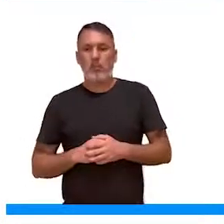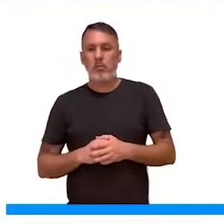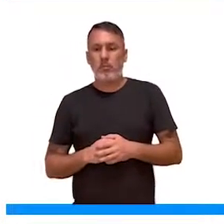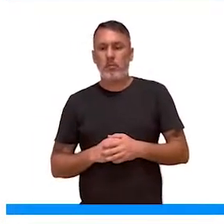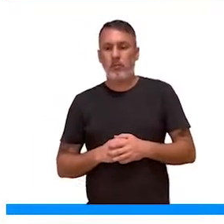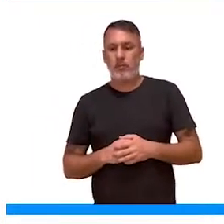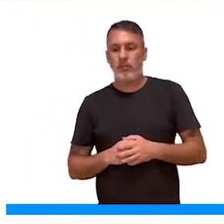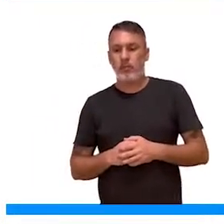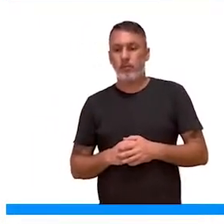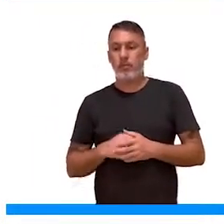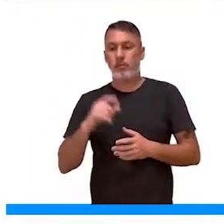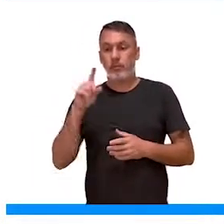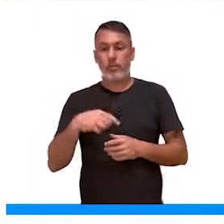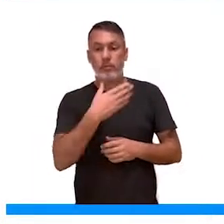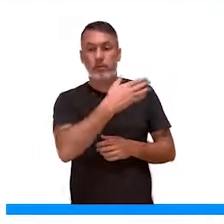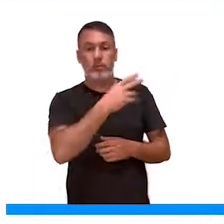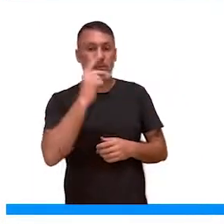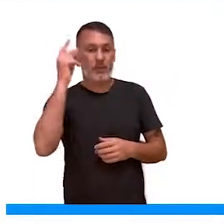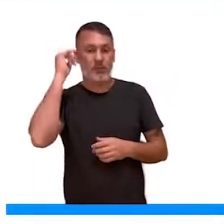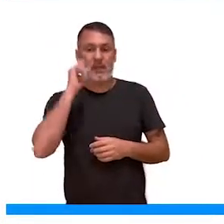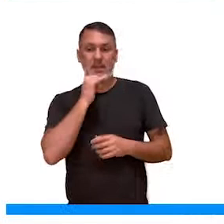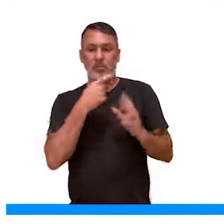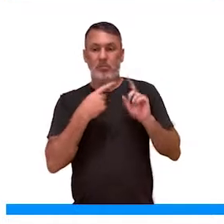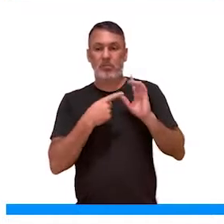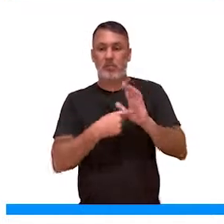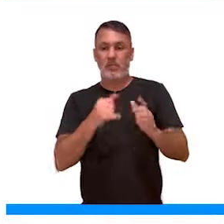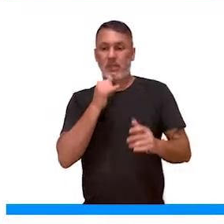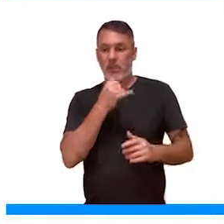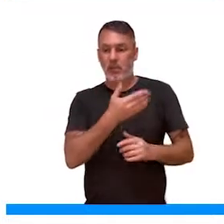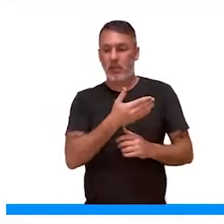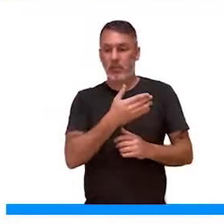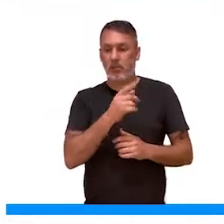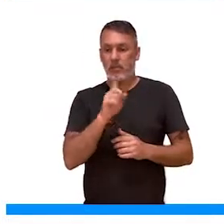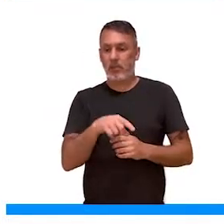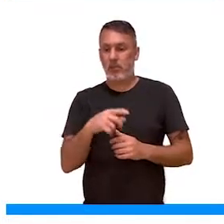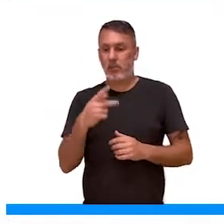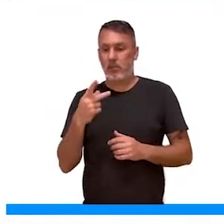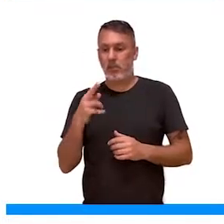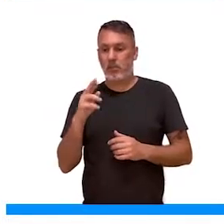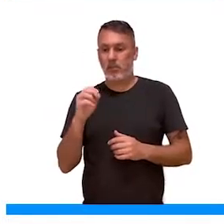casos. Então, aqui mostrando como que seria a